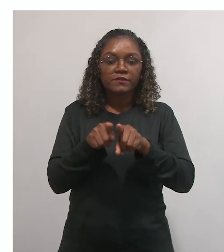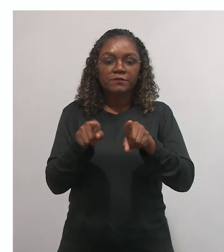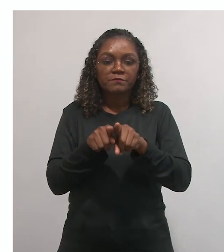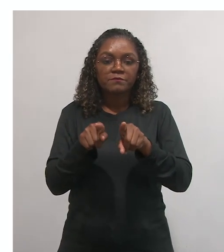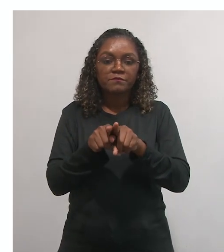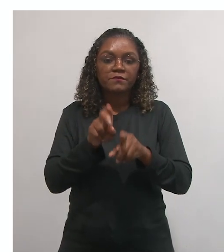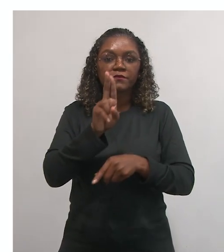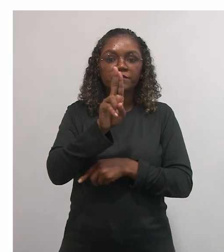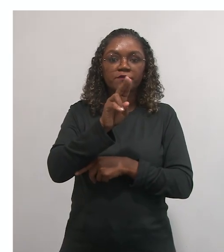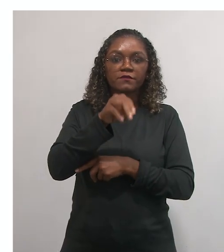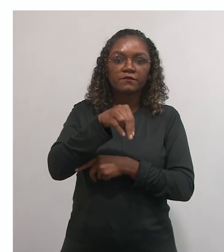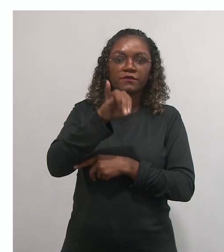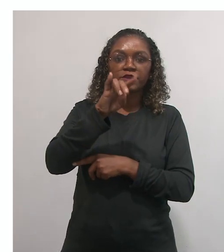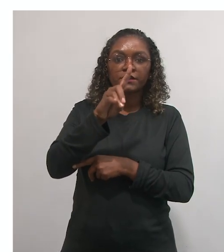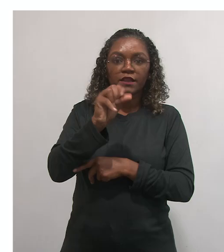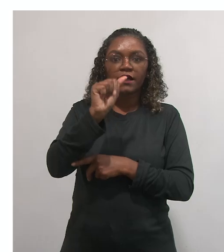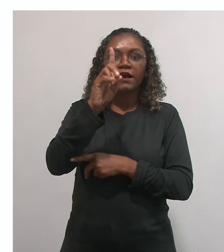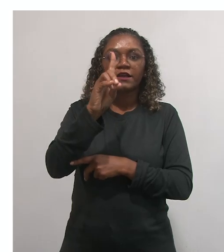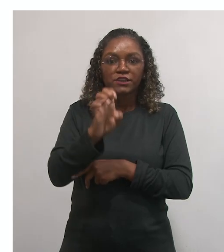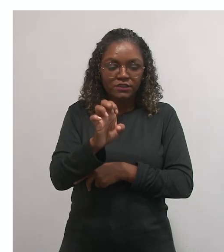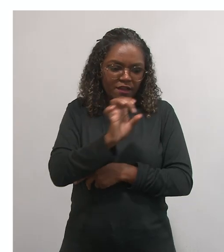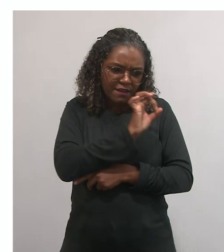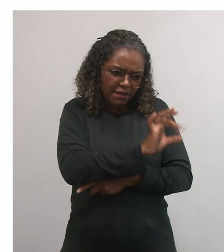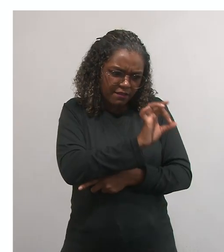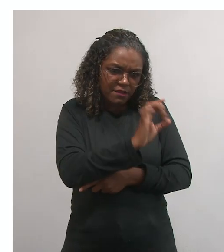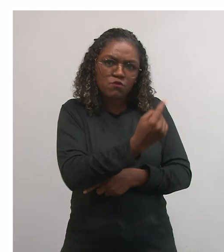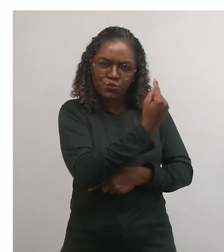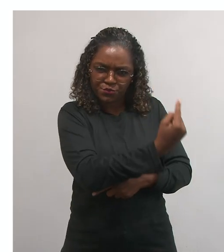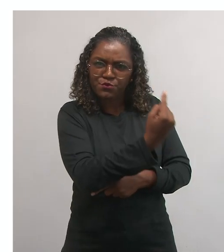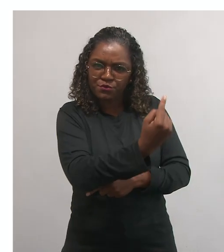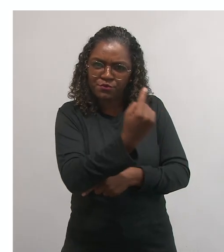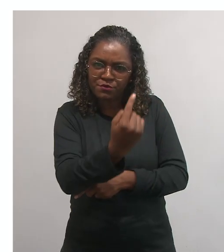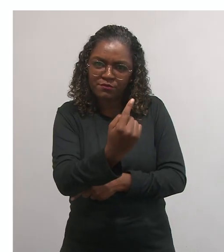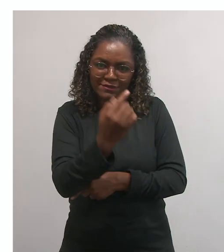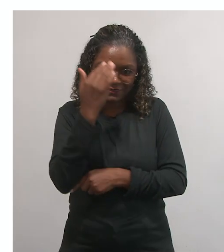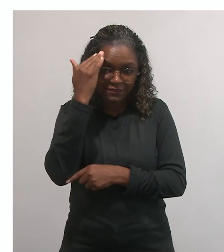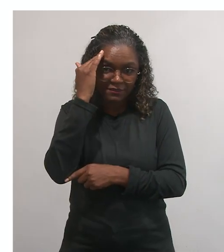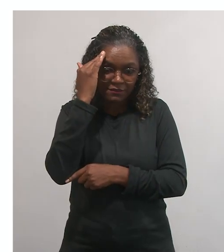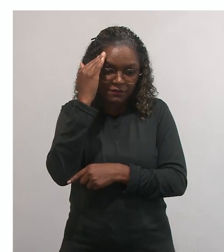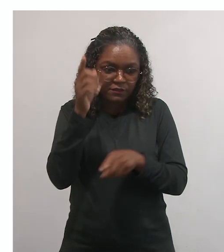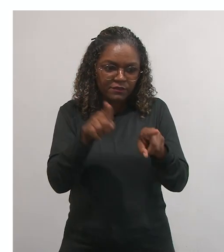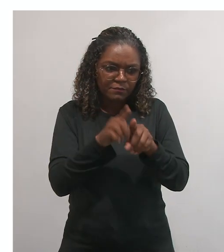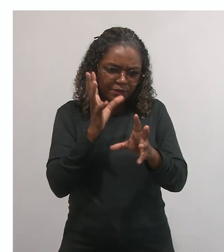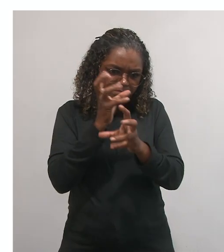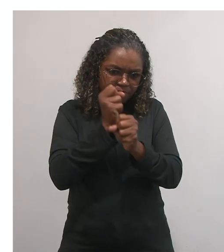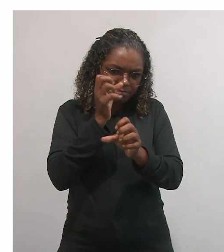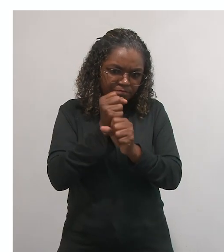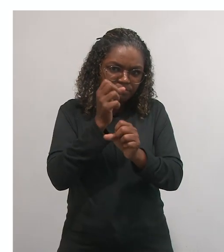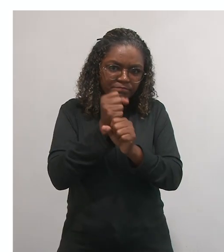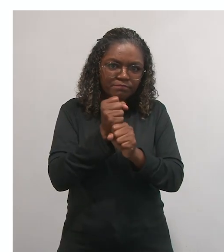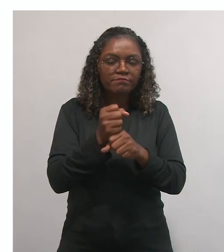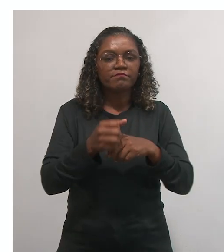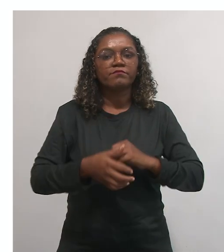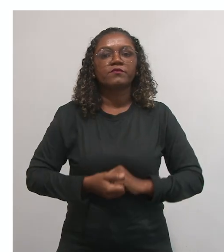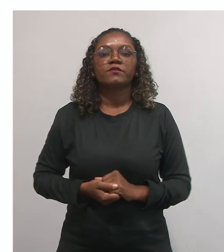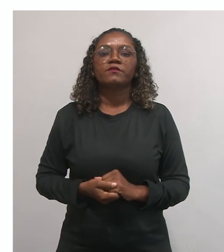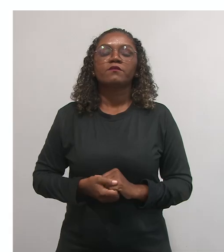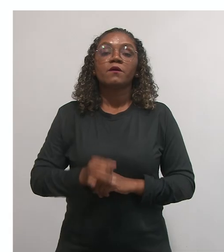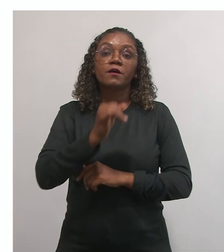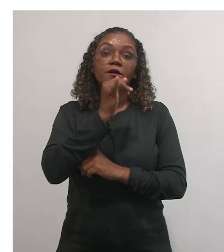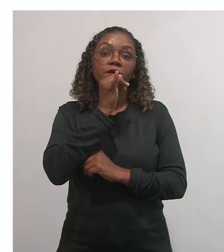unidade produzida e calcular a margem de contribuição ou seja o que cada